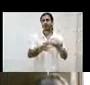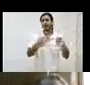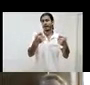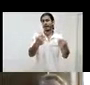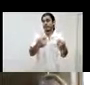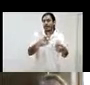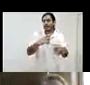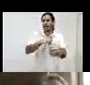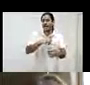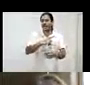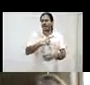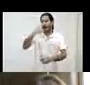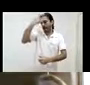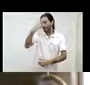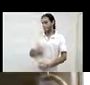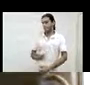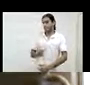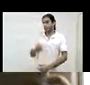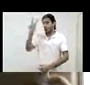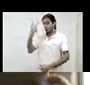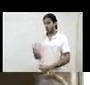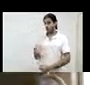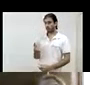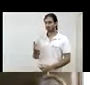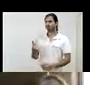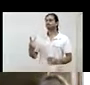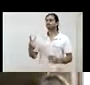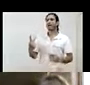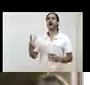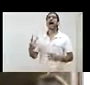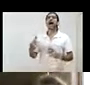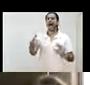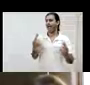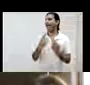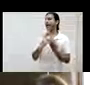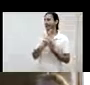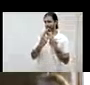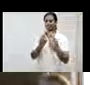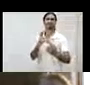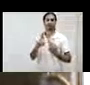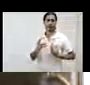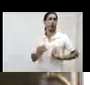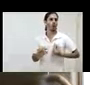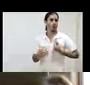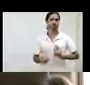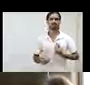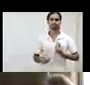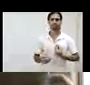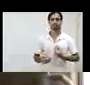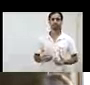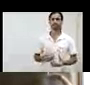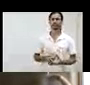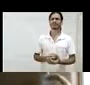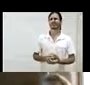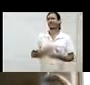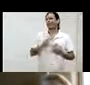sujeitos em suas interações e o modo como ele, diferente de tantos outros que ali estão, portanto, a gente